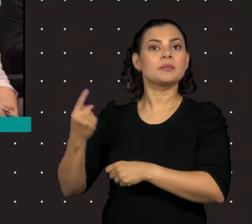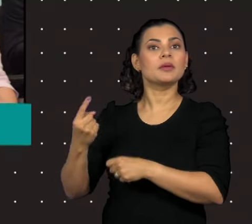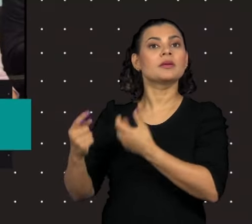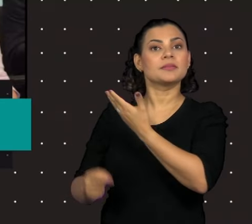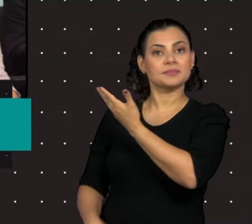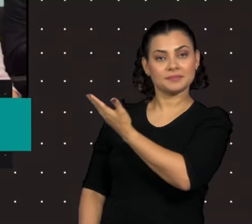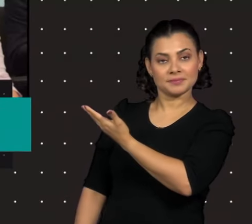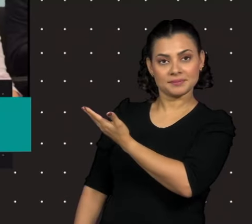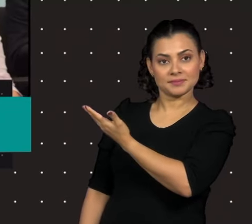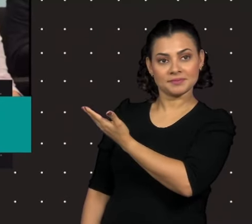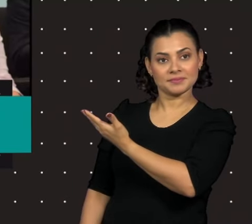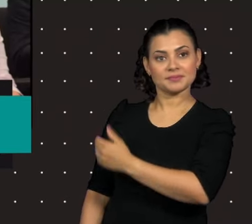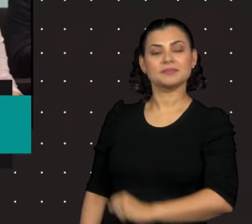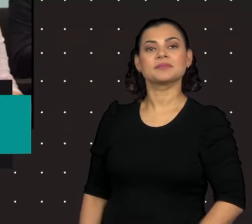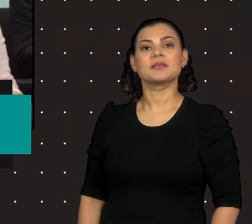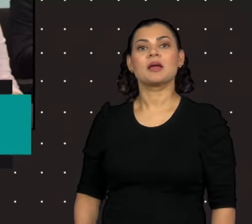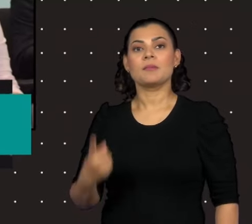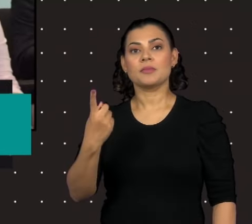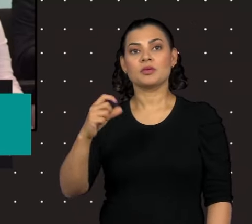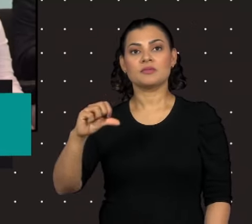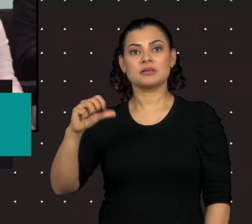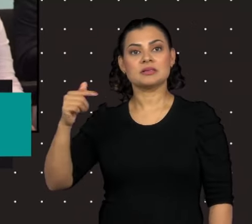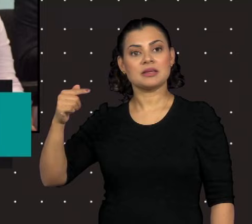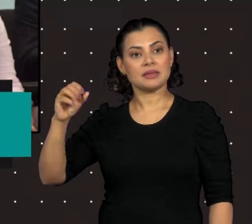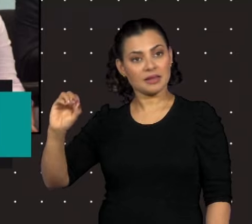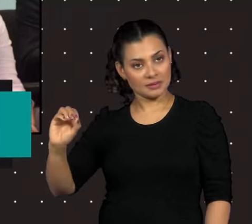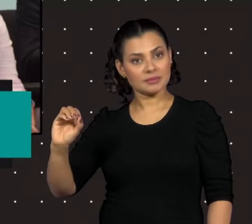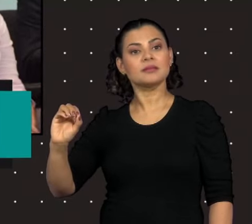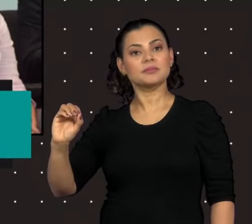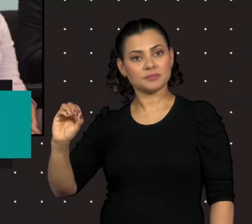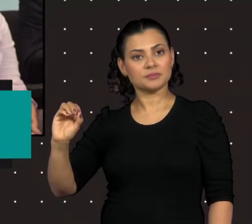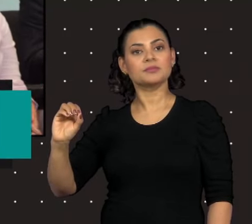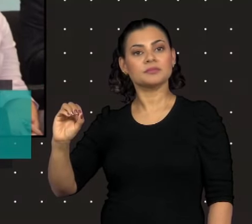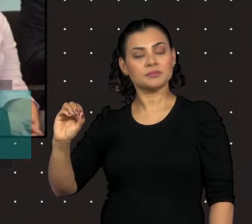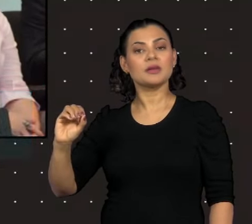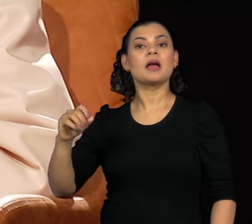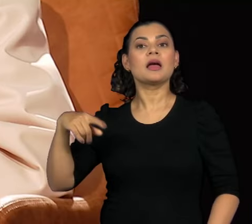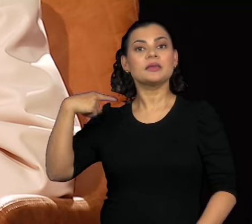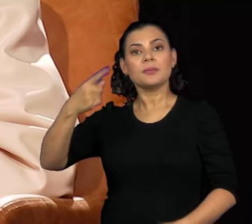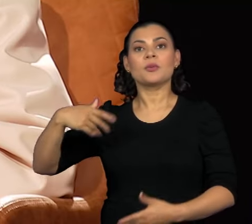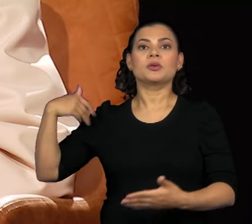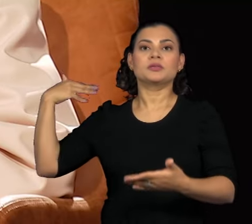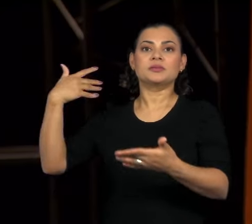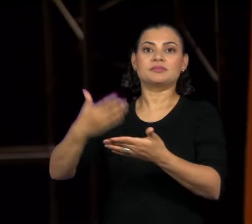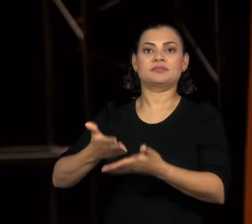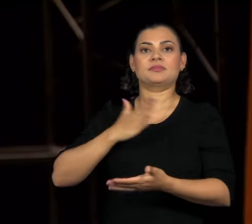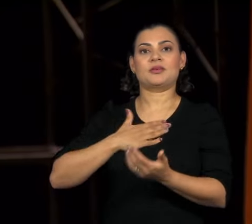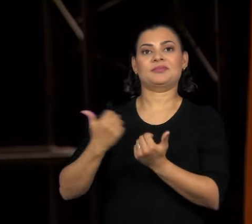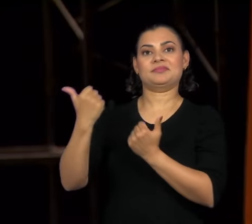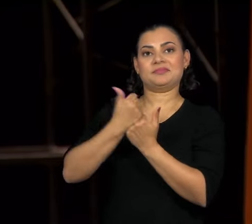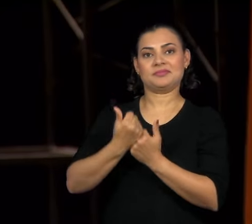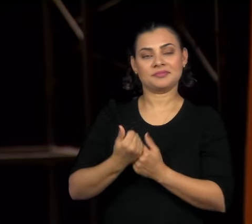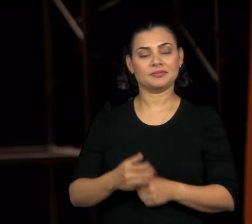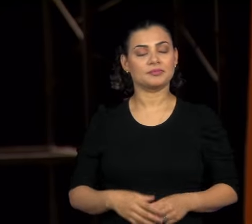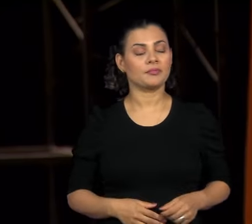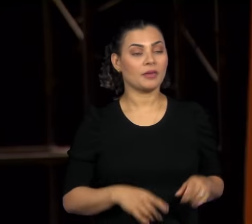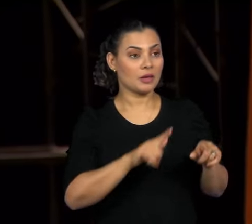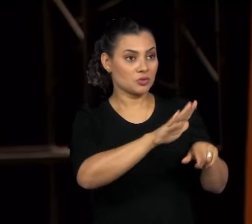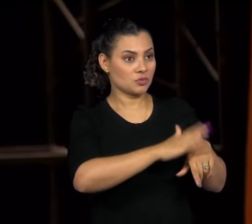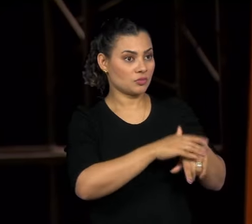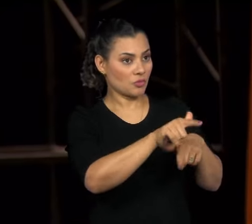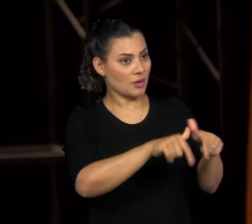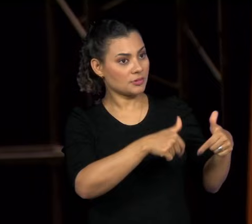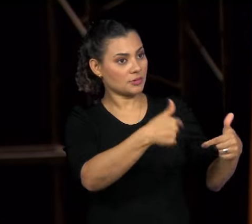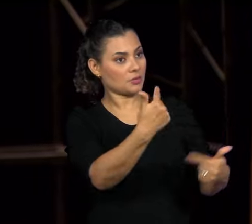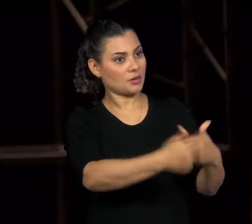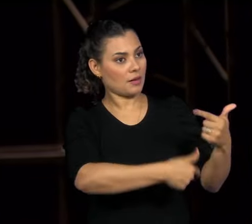Teodosina, nos anos 70, 74, uhum. 40 anos depois chegou eu. Agora, essa sua atuação